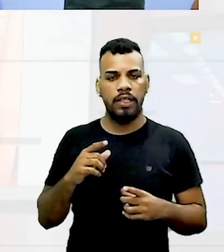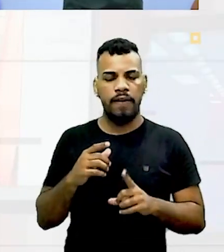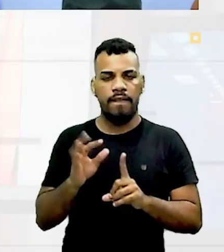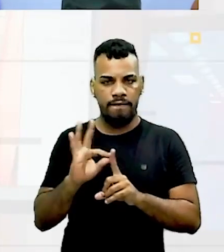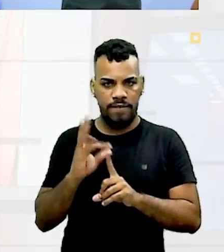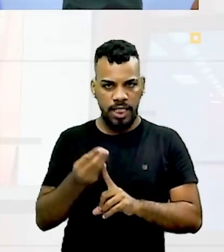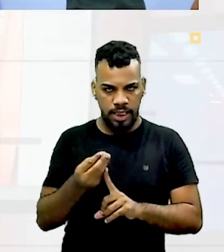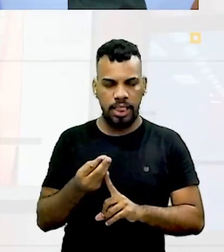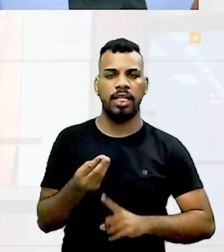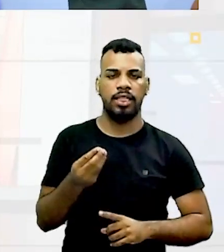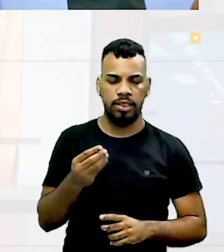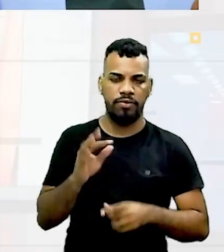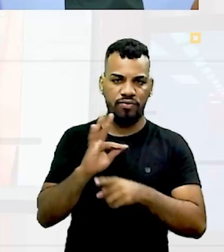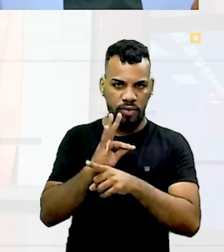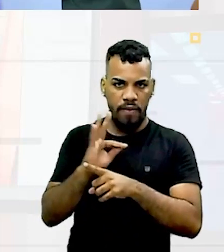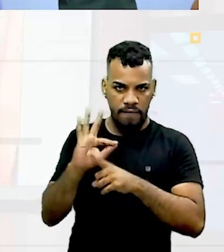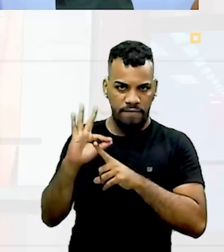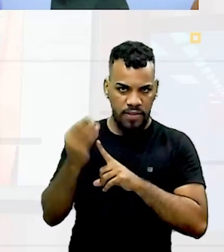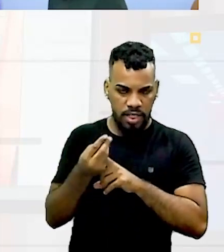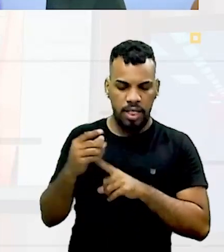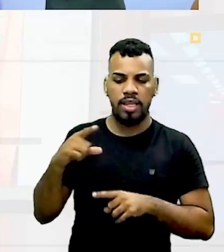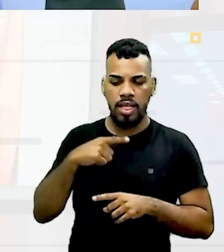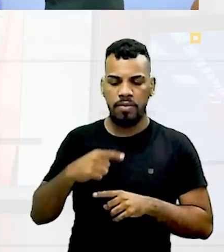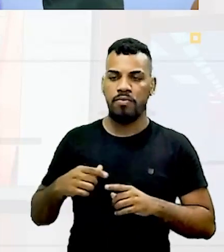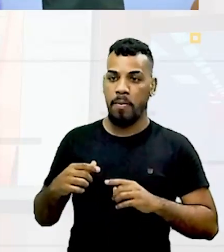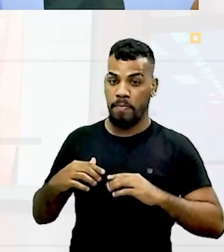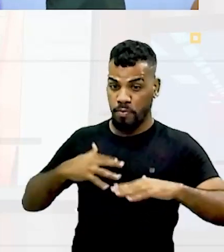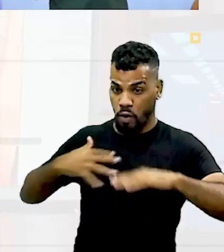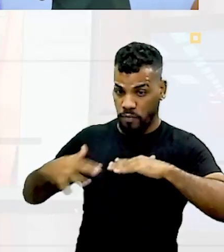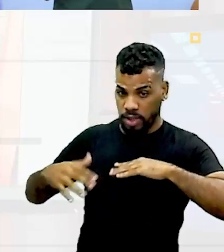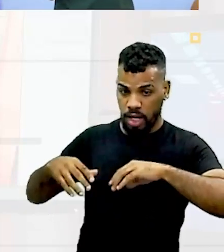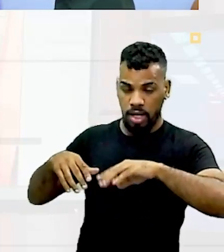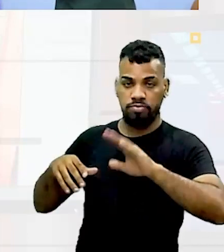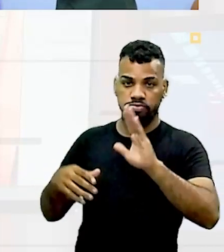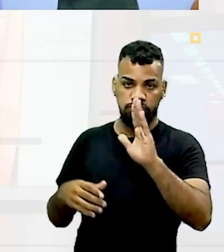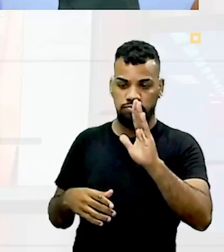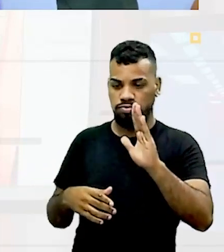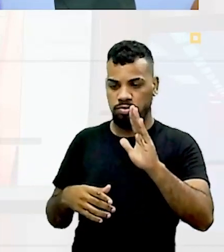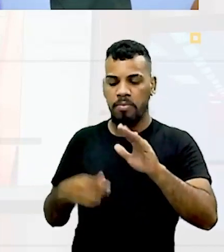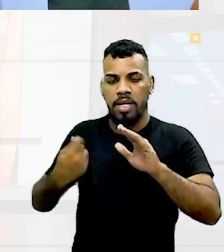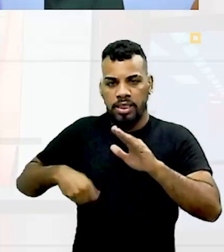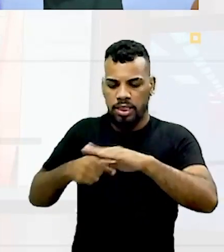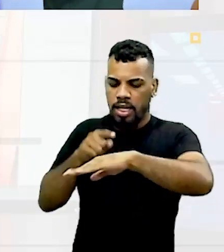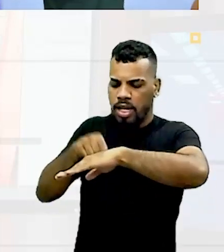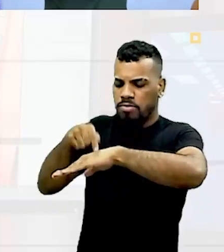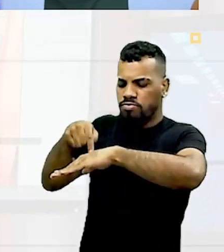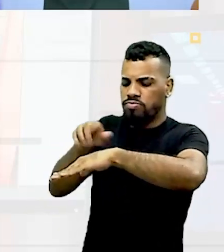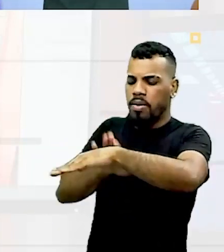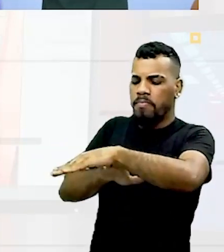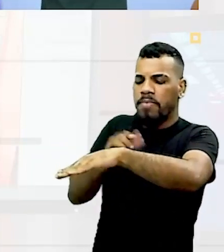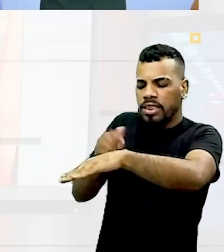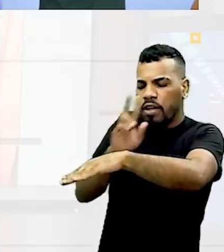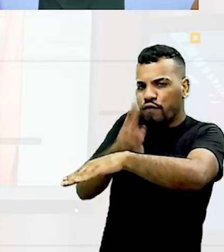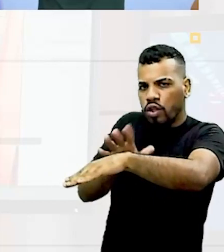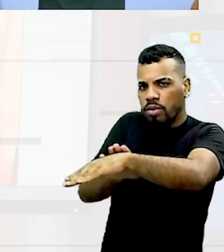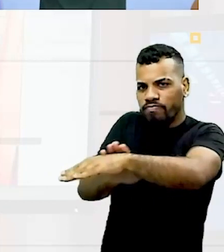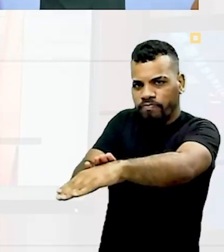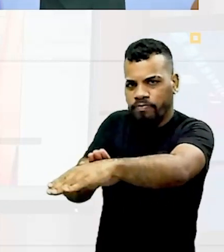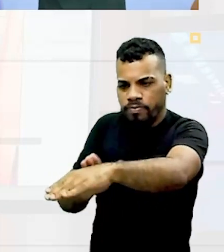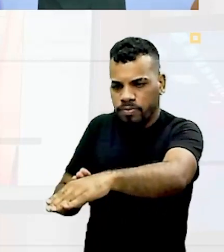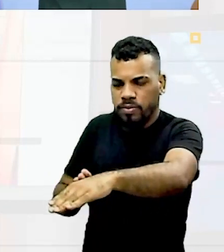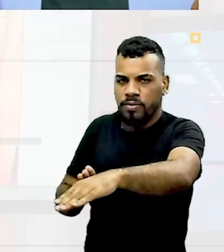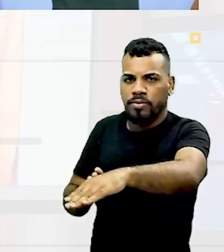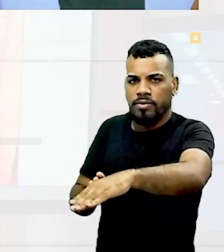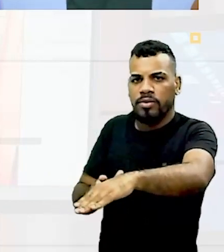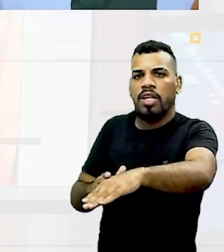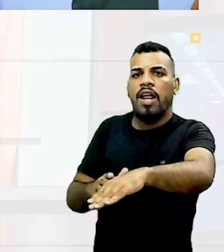para você fazer algo se movimentar, você bota um pouco de força, ele vai ganhar velocidade,